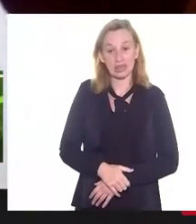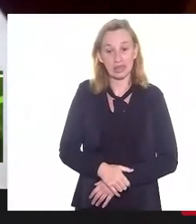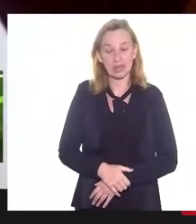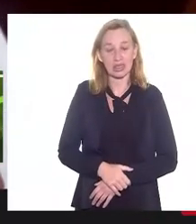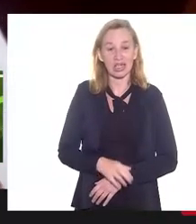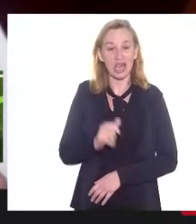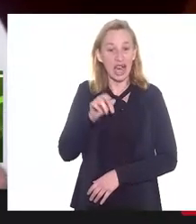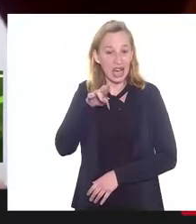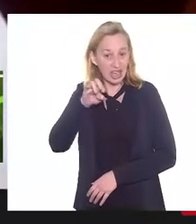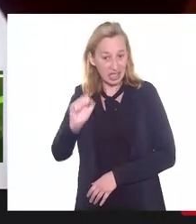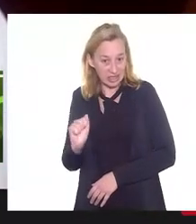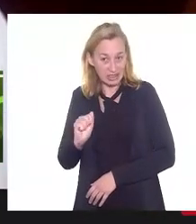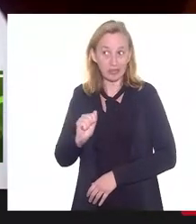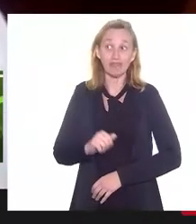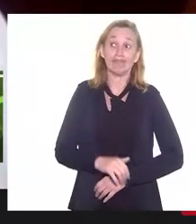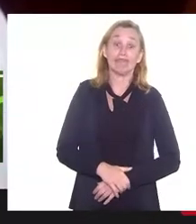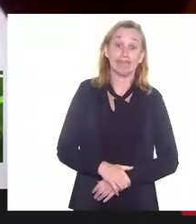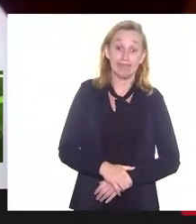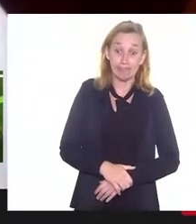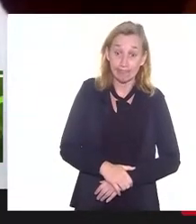ariana, né? E